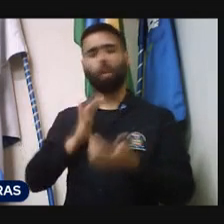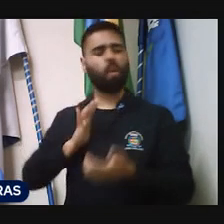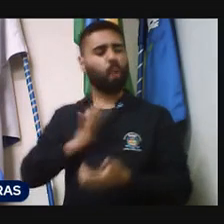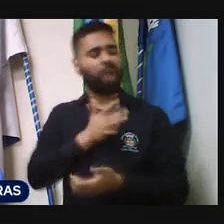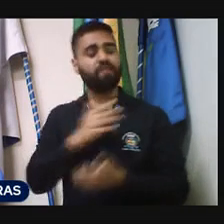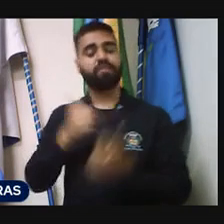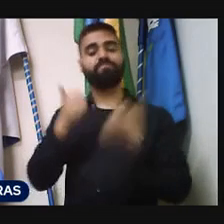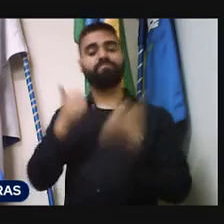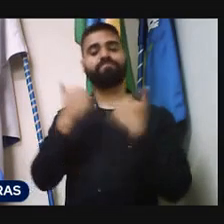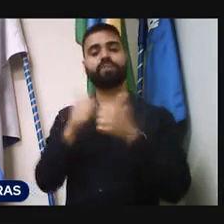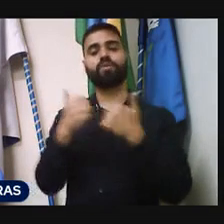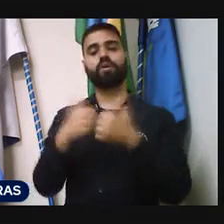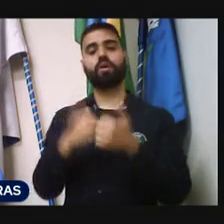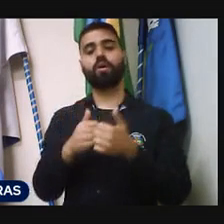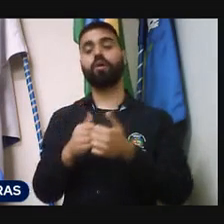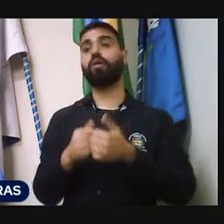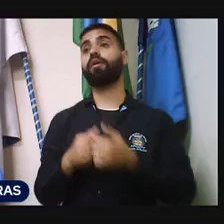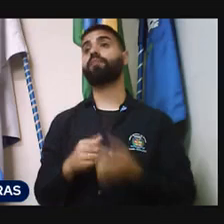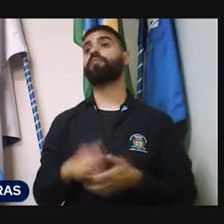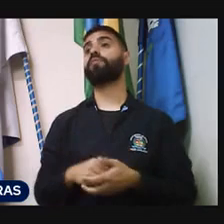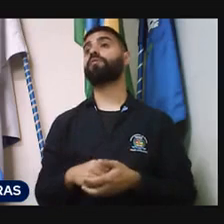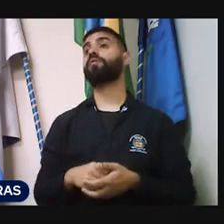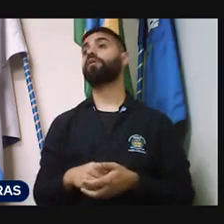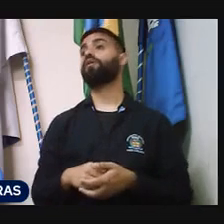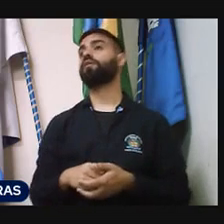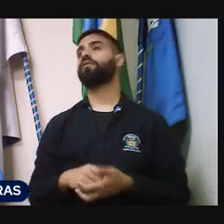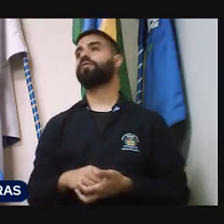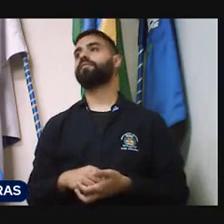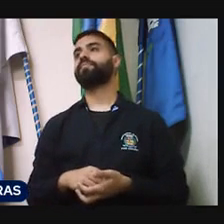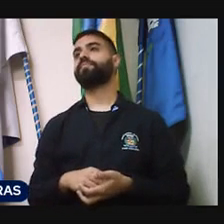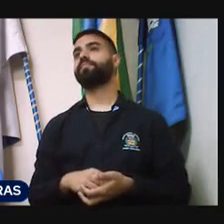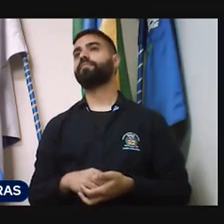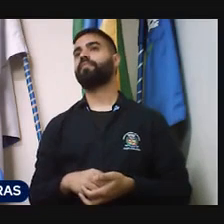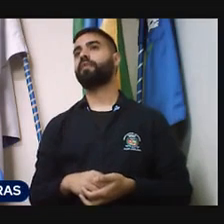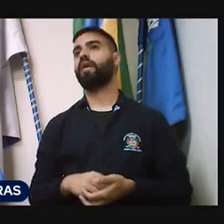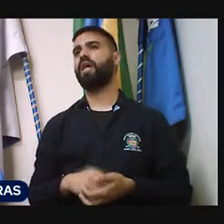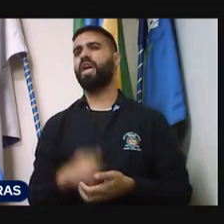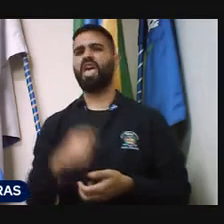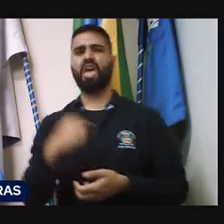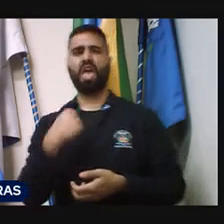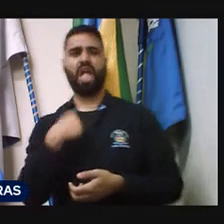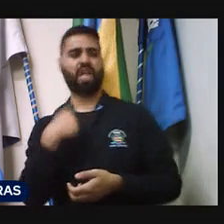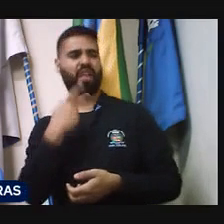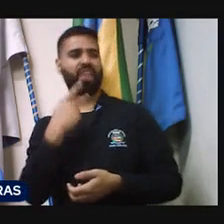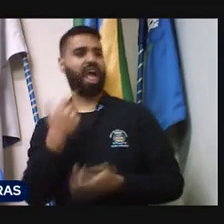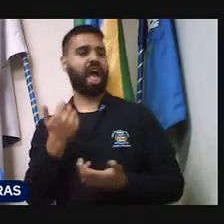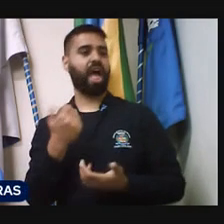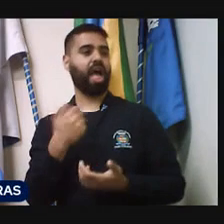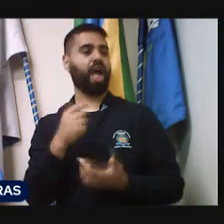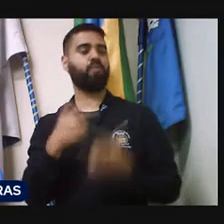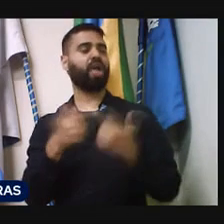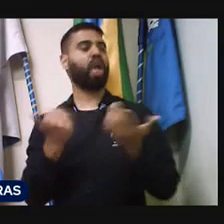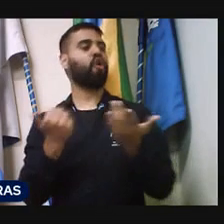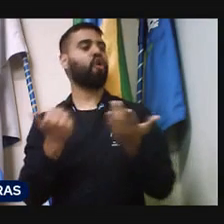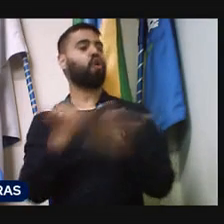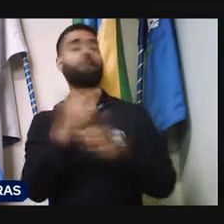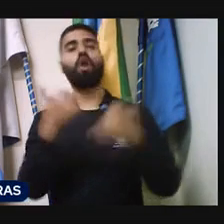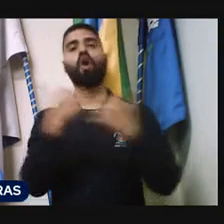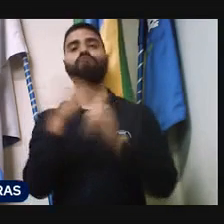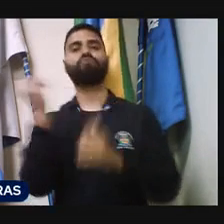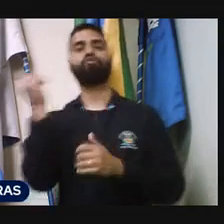precariedade da oferta do serviço de transporte público não vai me convencer comprando ônibus novo não vai me